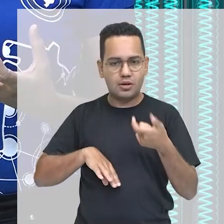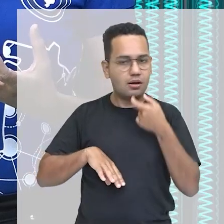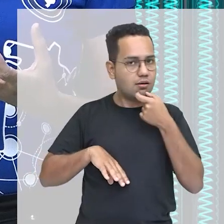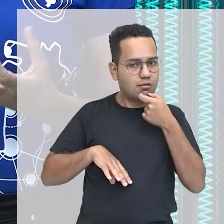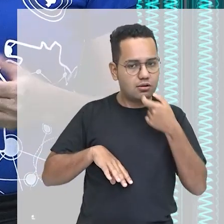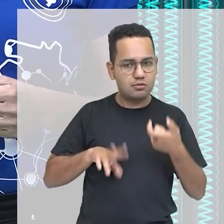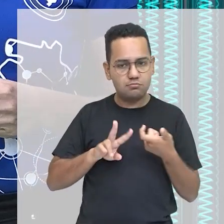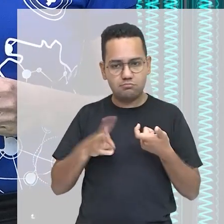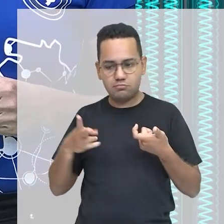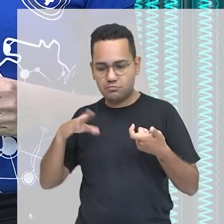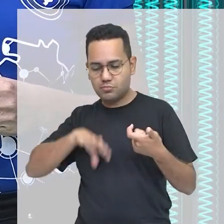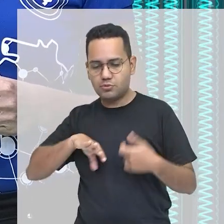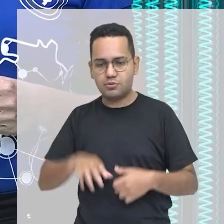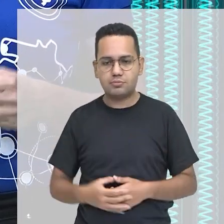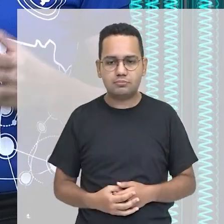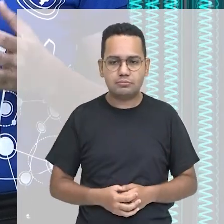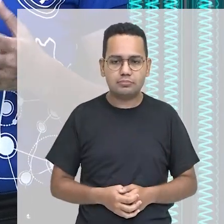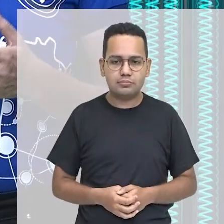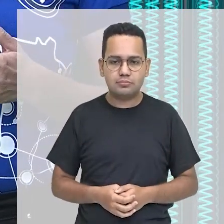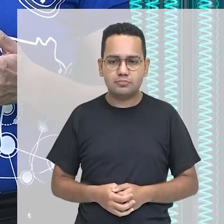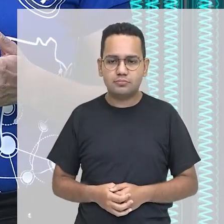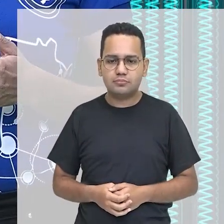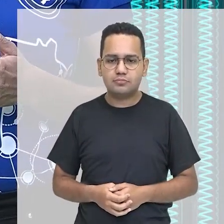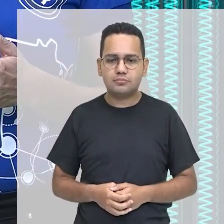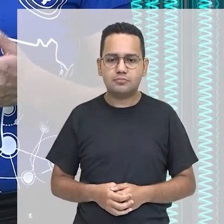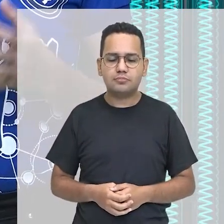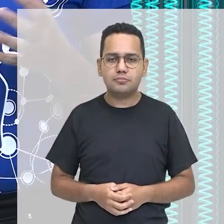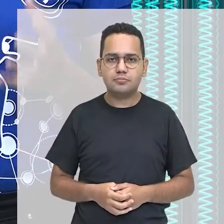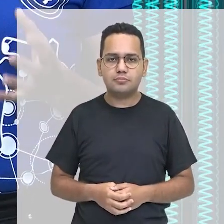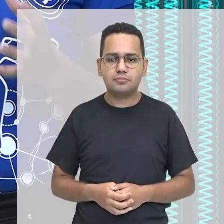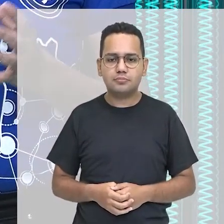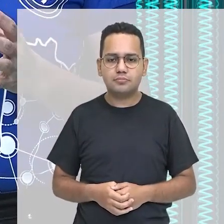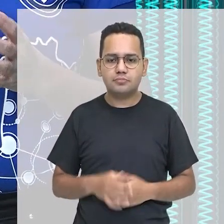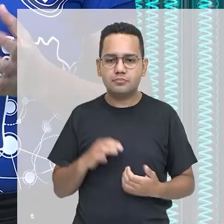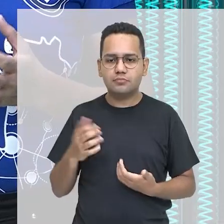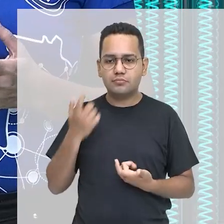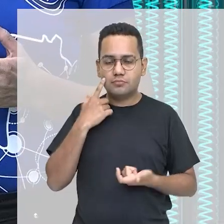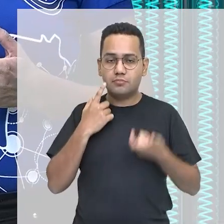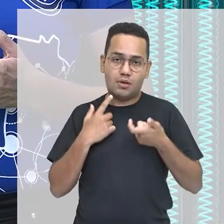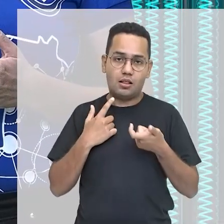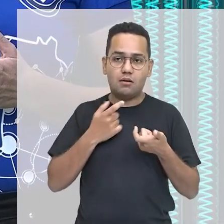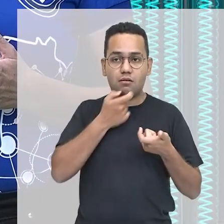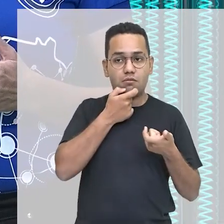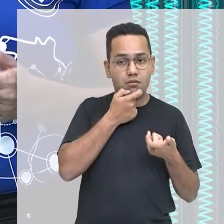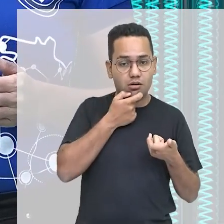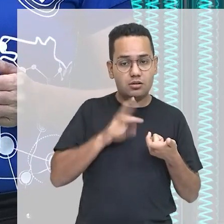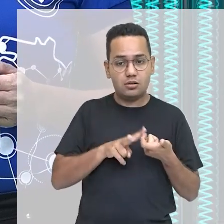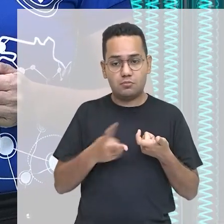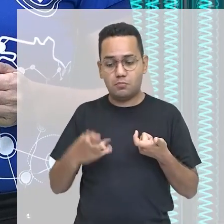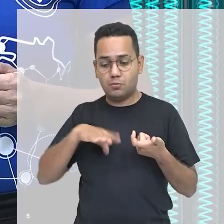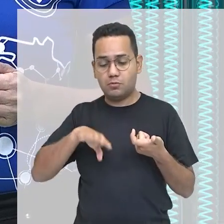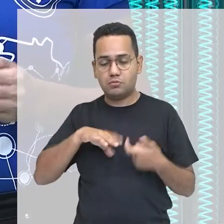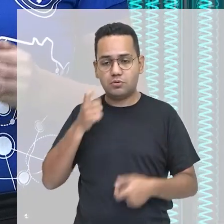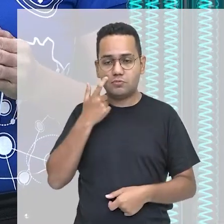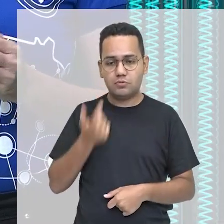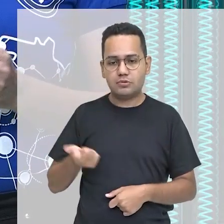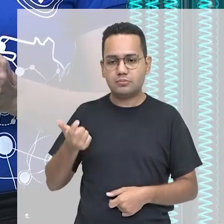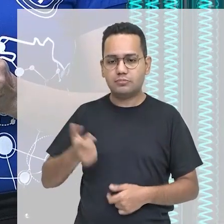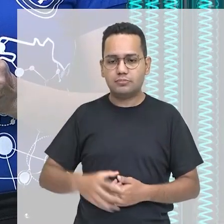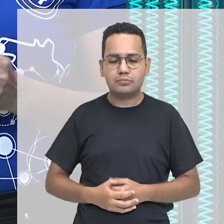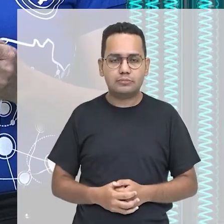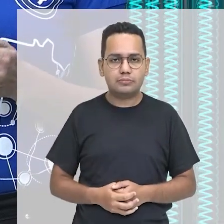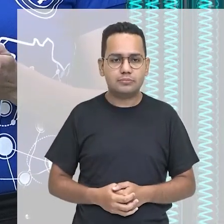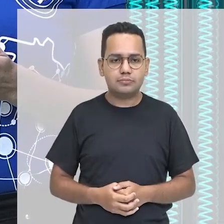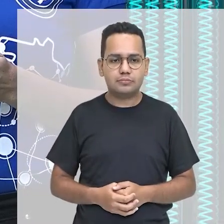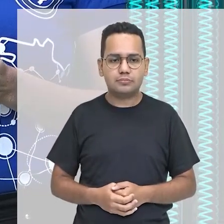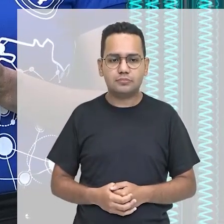Pode utilizar ainda a palavra because of. Because of significa